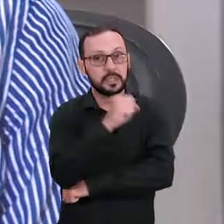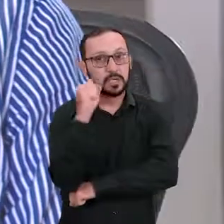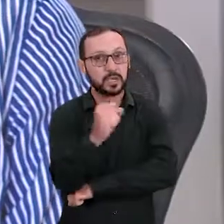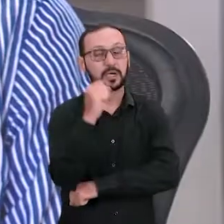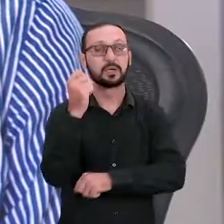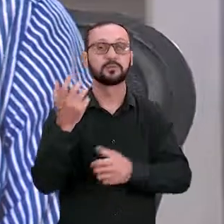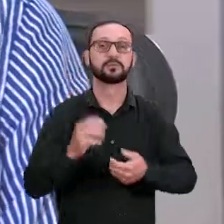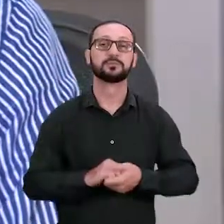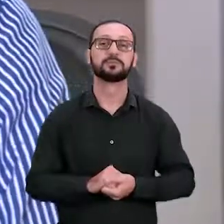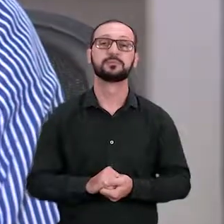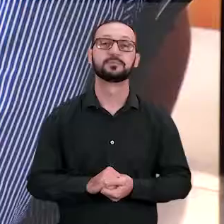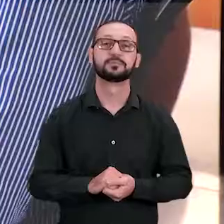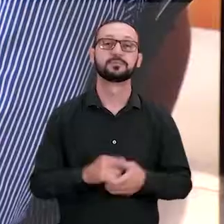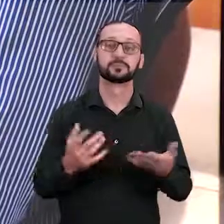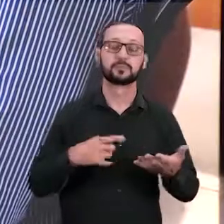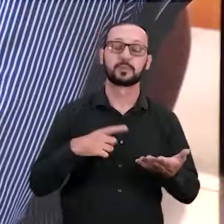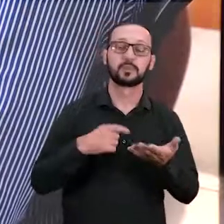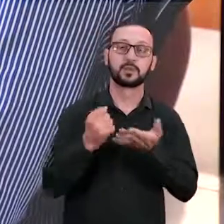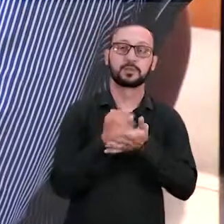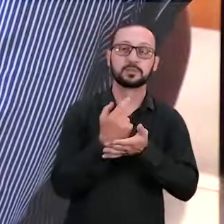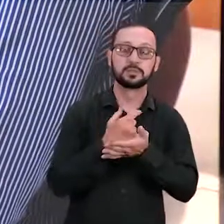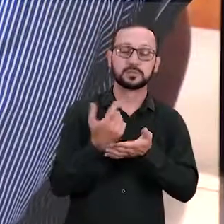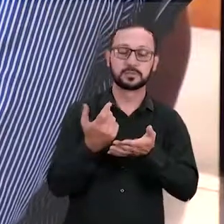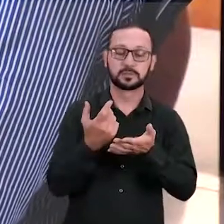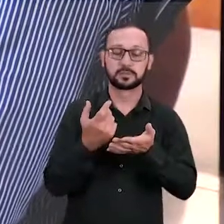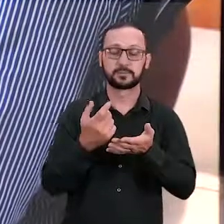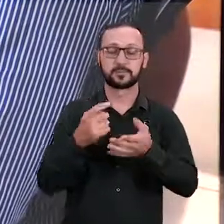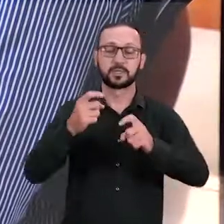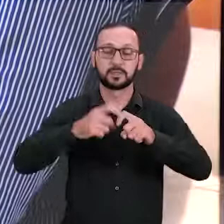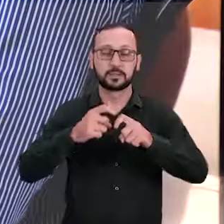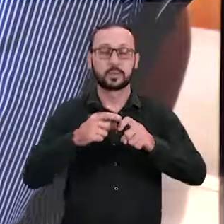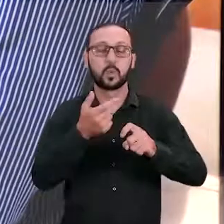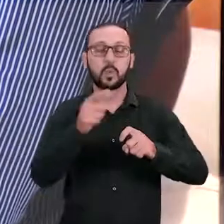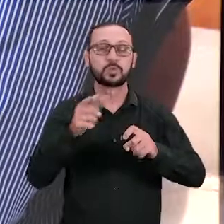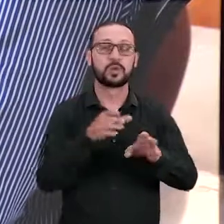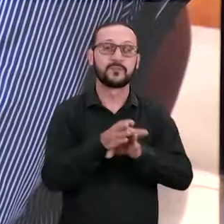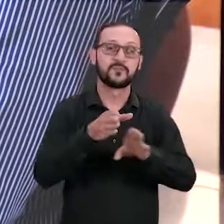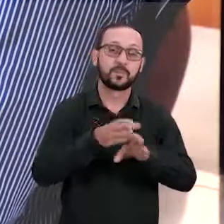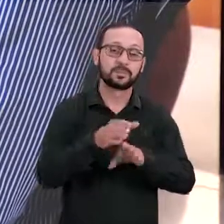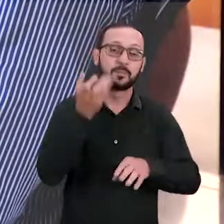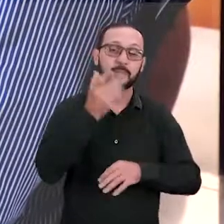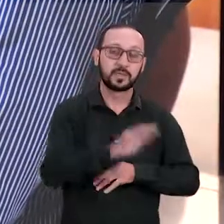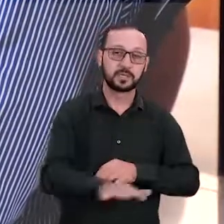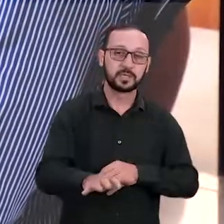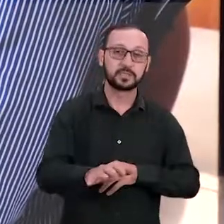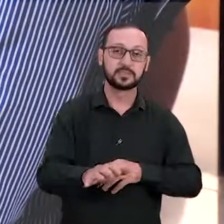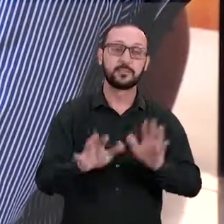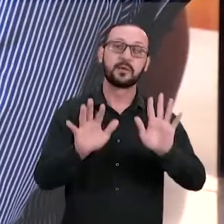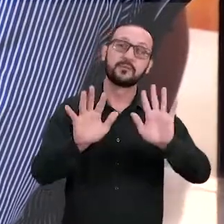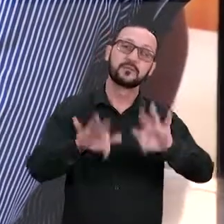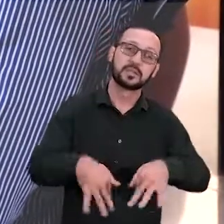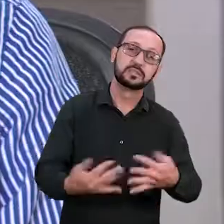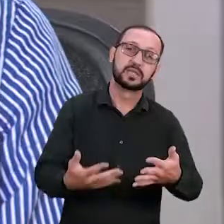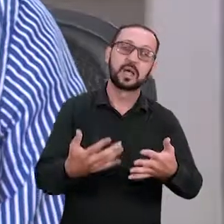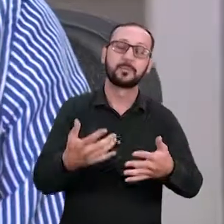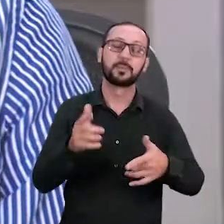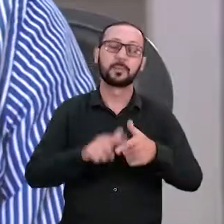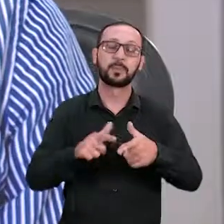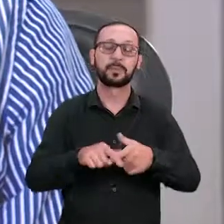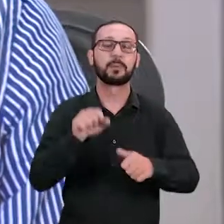grave o quadro. Doutor, existe mais alguma informação para dar para a família, para a criança sair dessa situação?